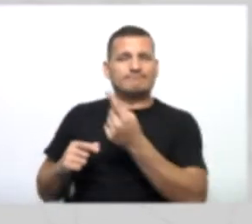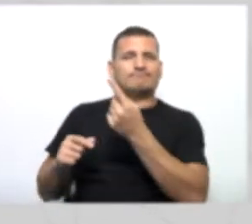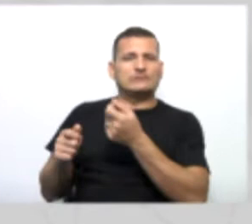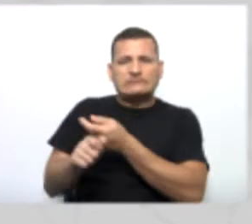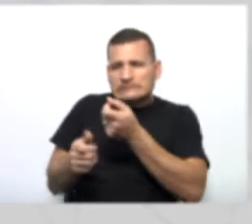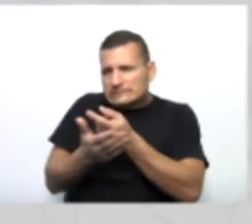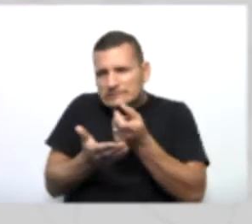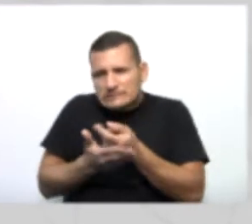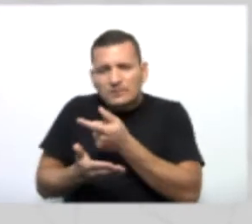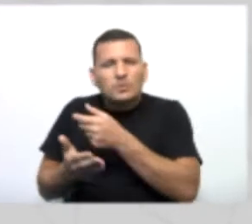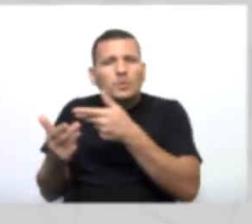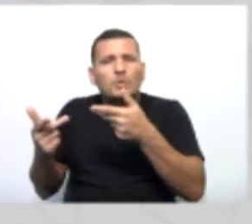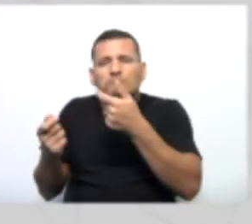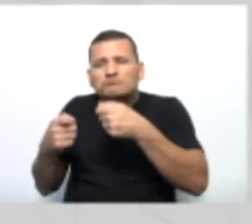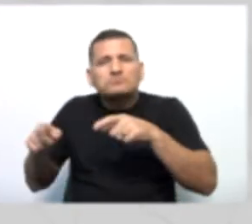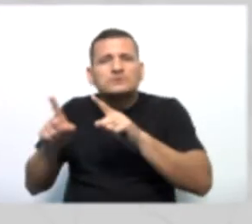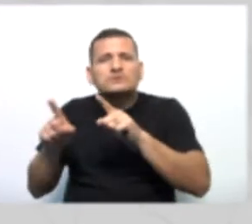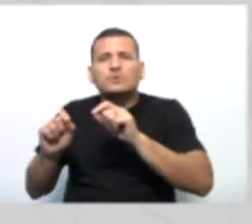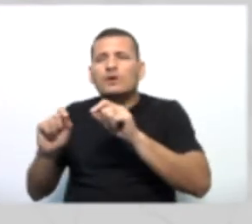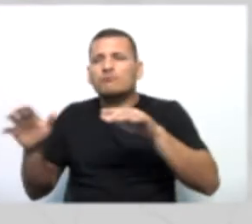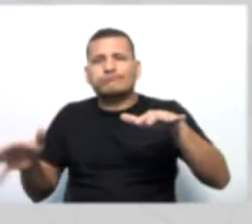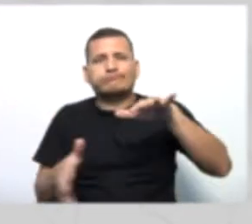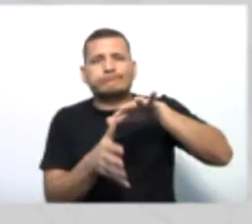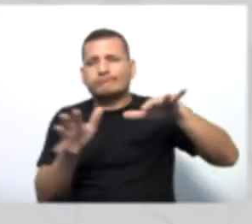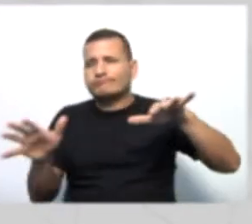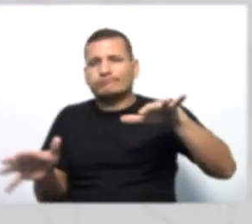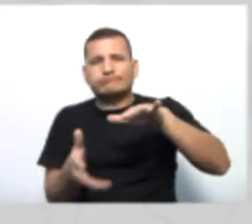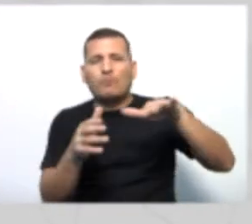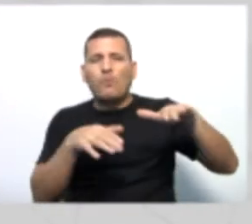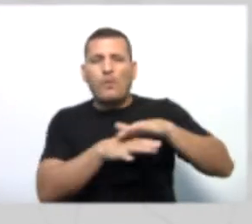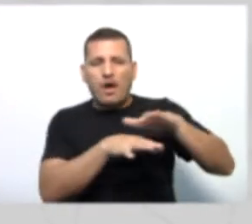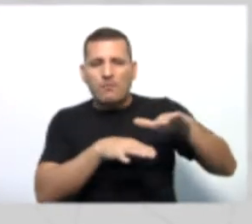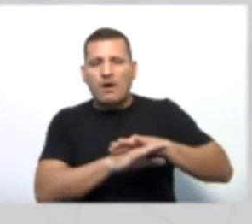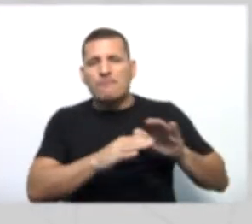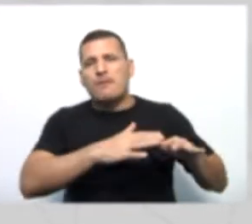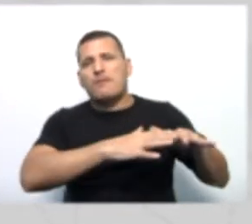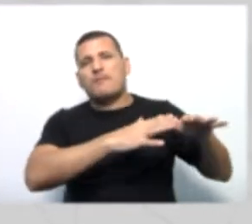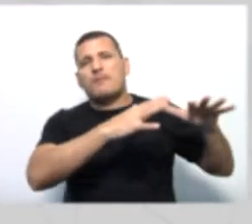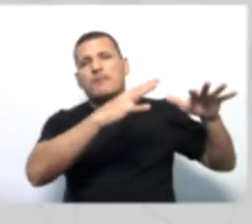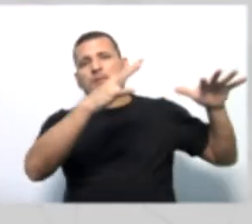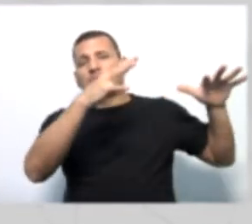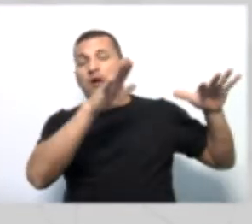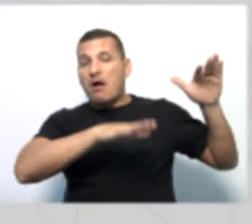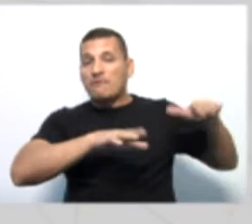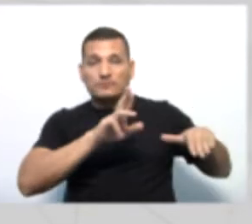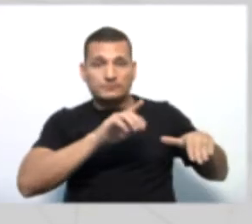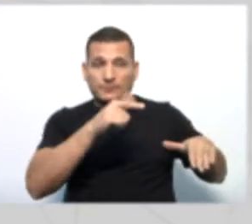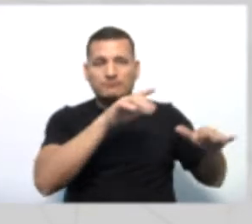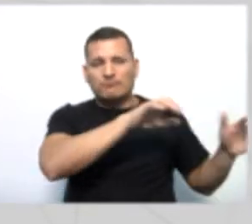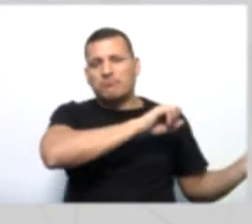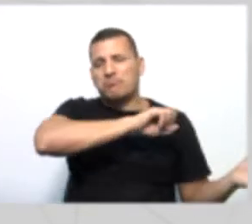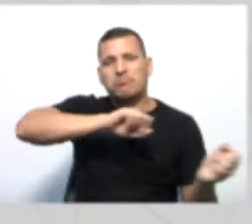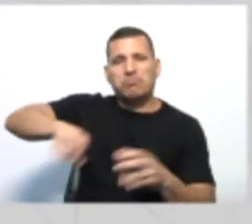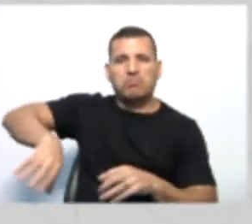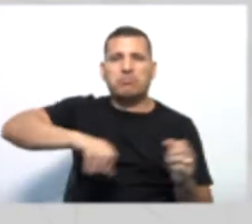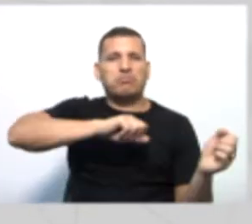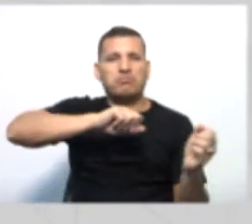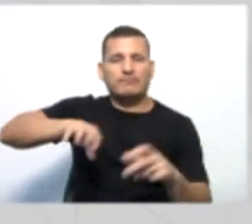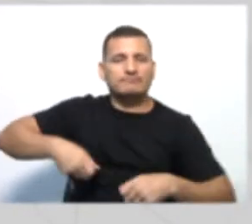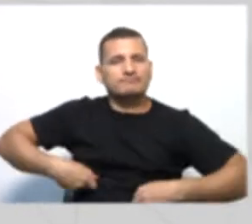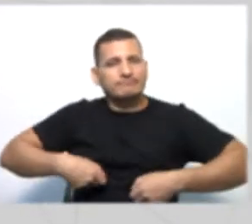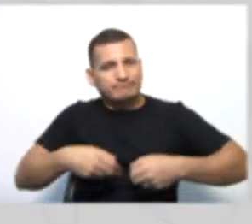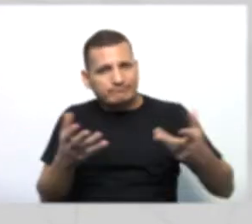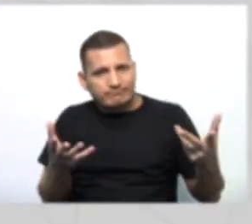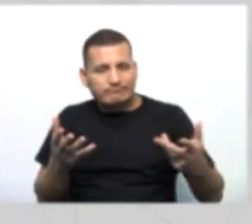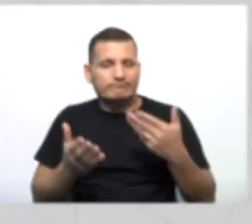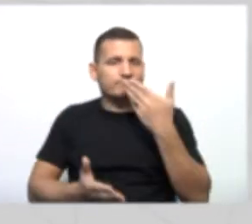que ele não precisa, e fica acumulando ali no cantinho. Daqui a pouco não usa, joga fora, desperdiçou o dinheiro e